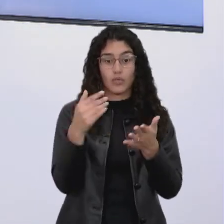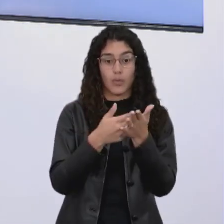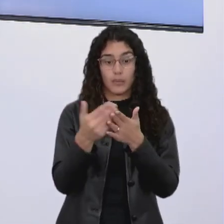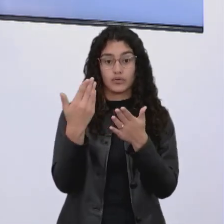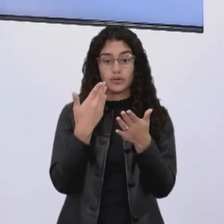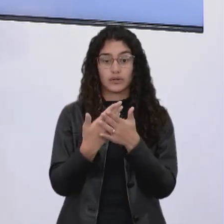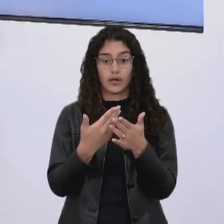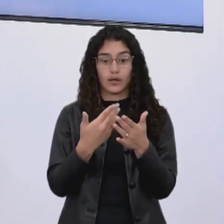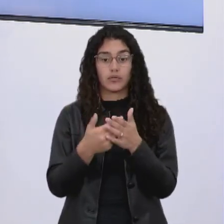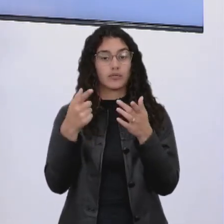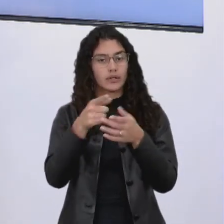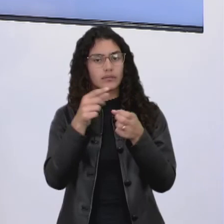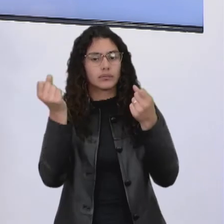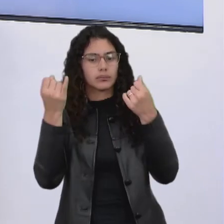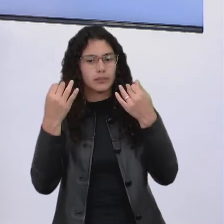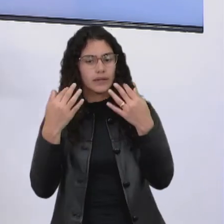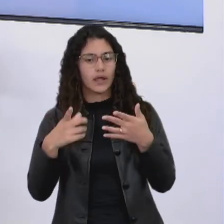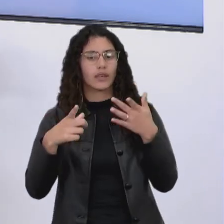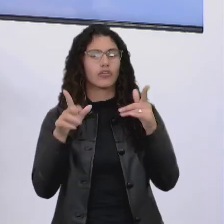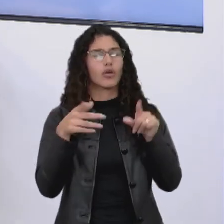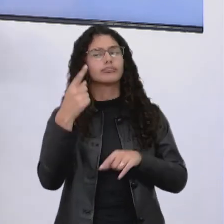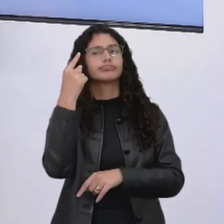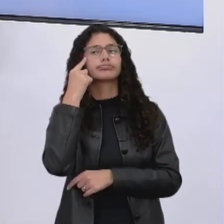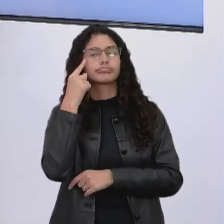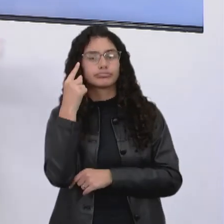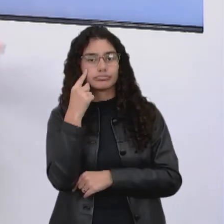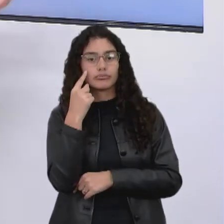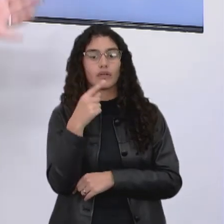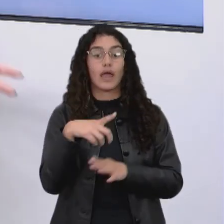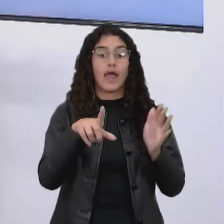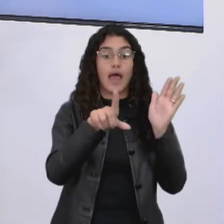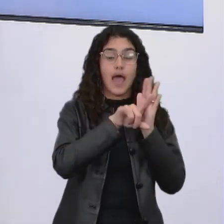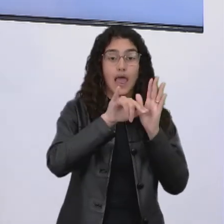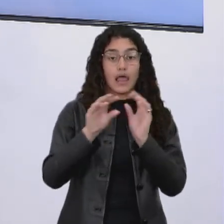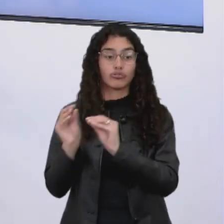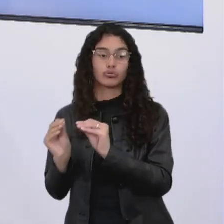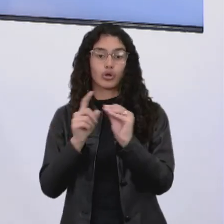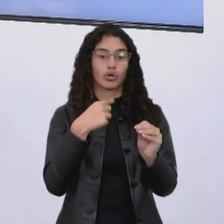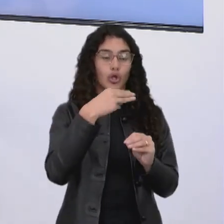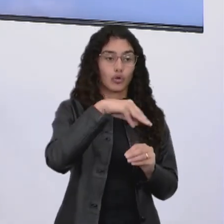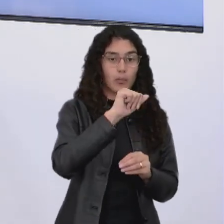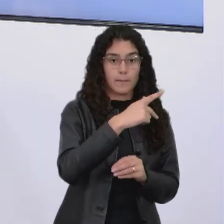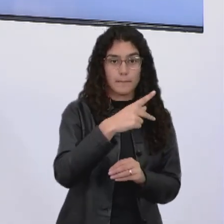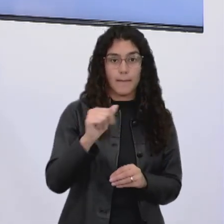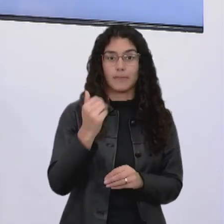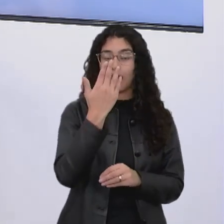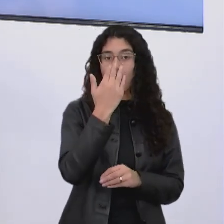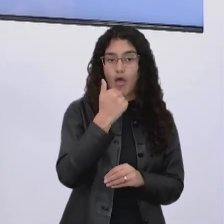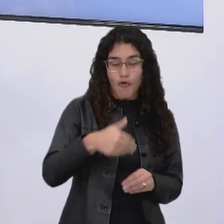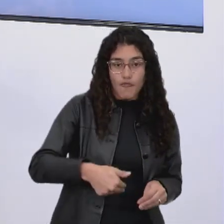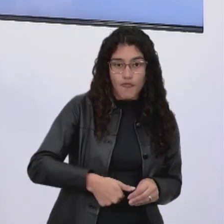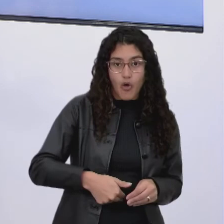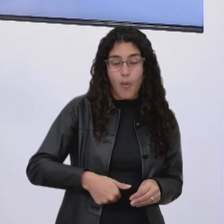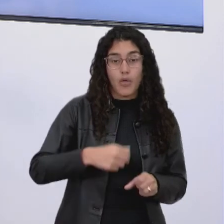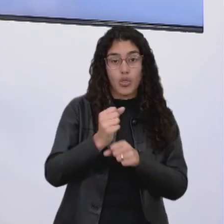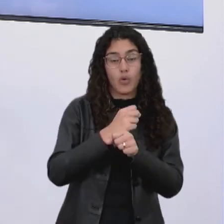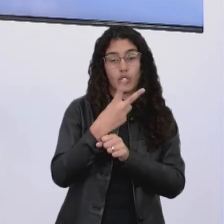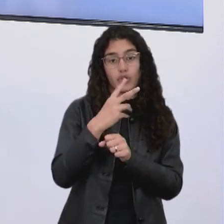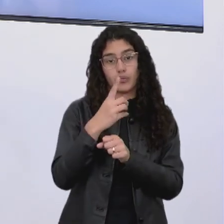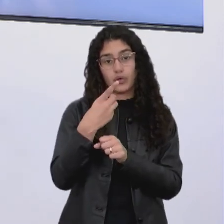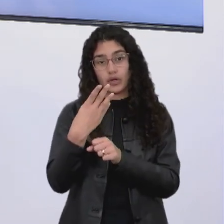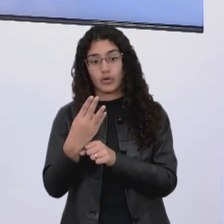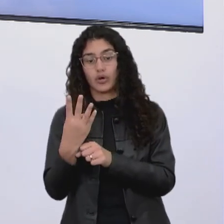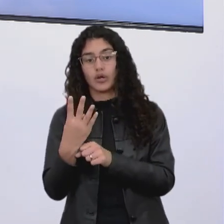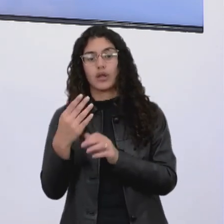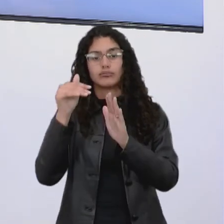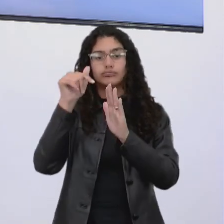aula, que era para vocês justamente já lerem com isso em mente. Essa lei tirou a gente do mapa da fome em 2014. A gente começou a cair, acho